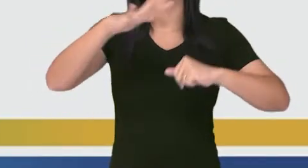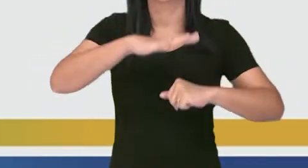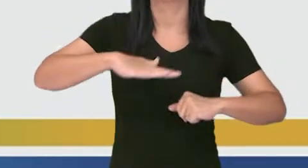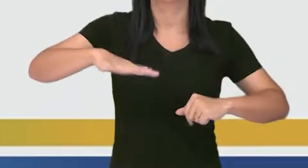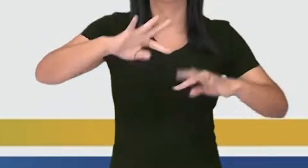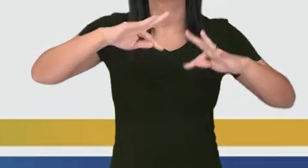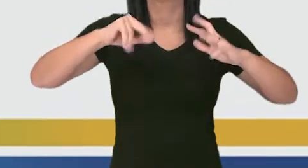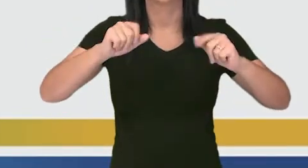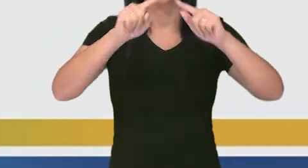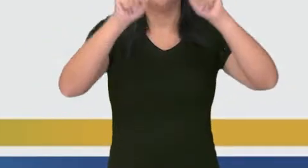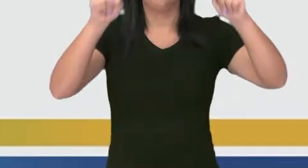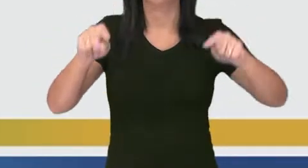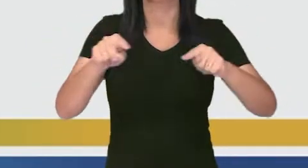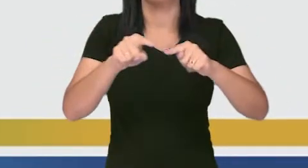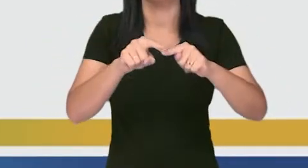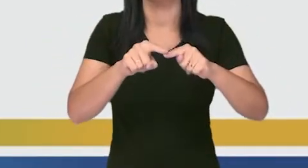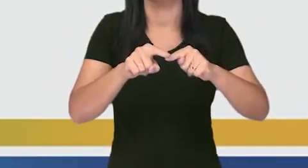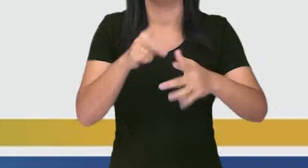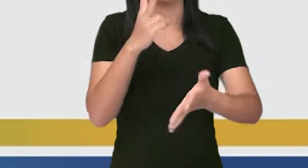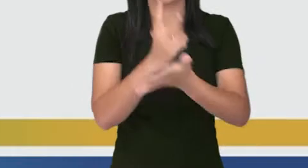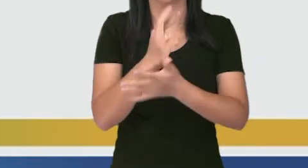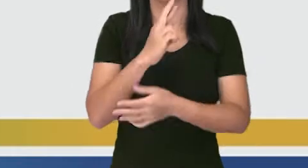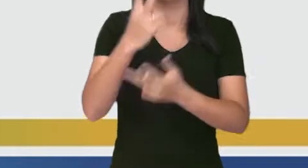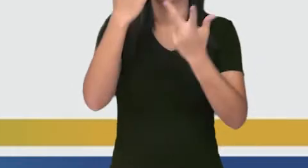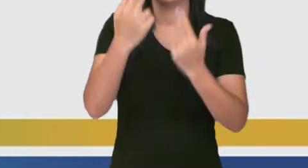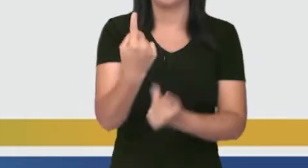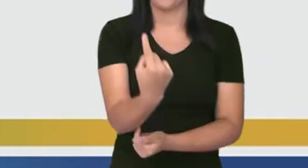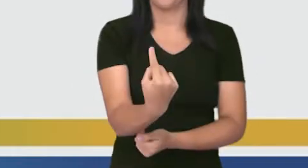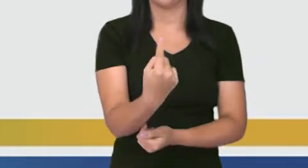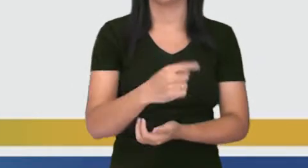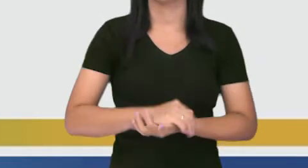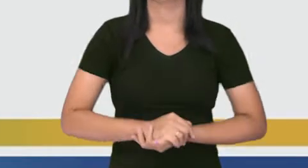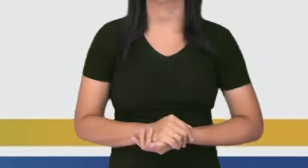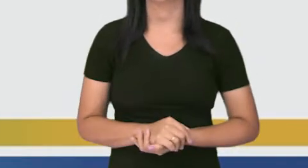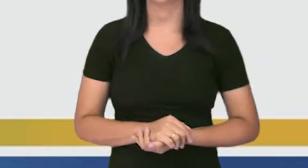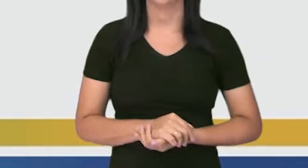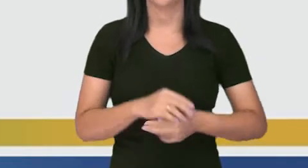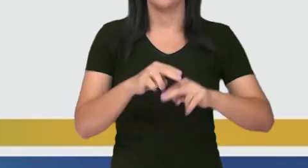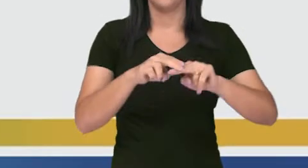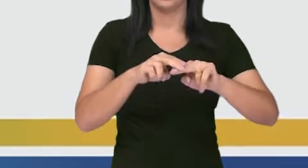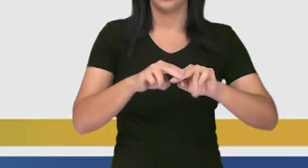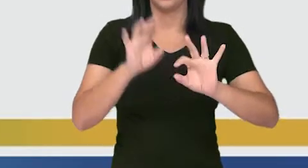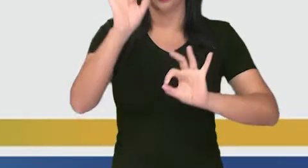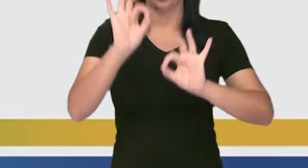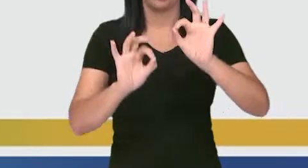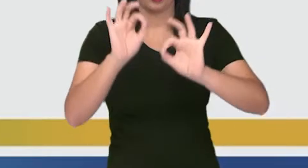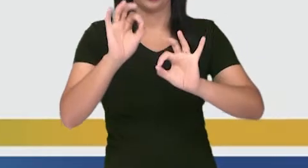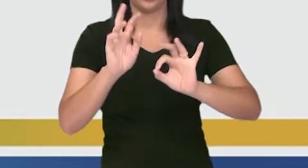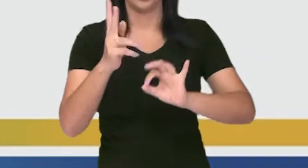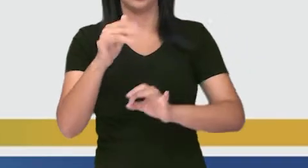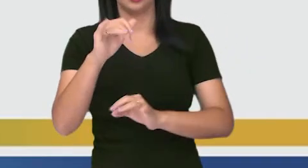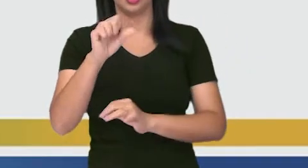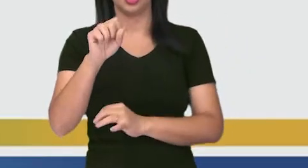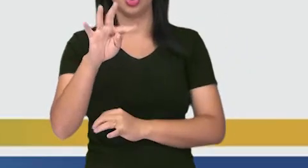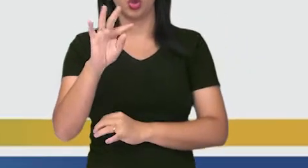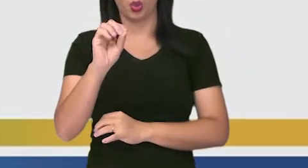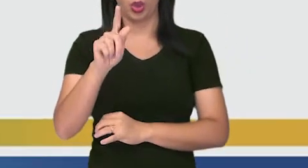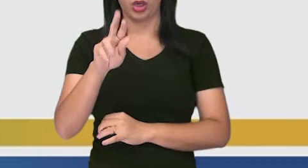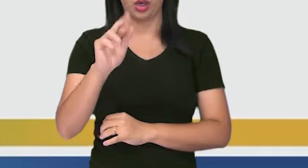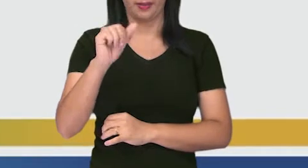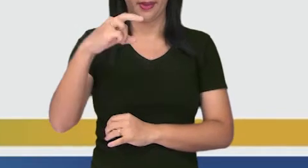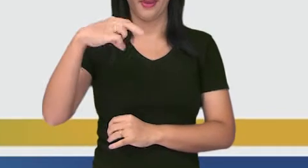todos os retângulos será igual a um assim ao construir o